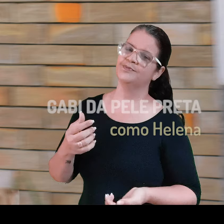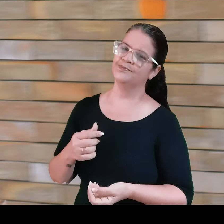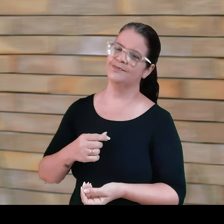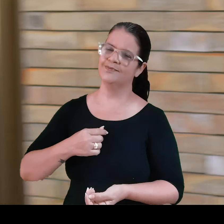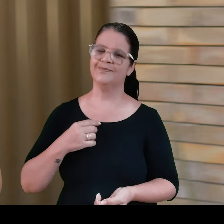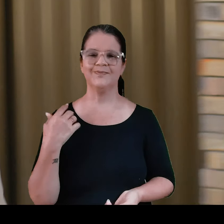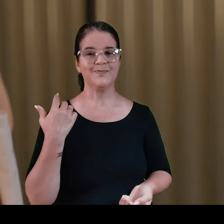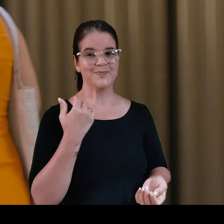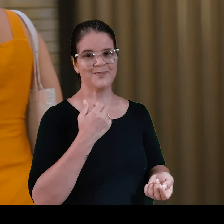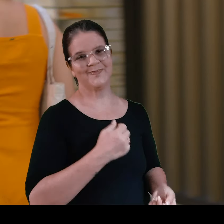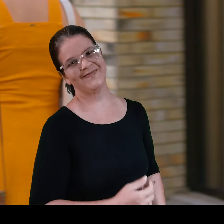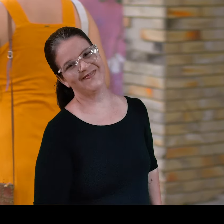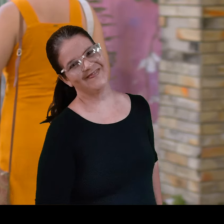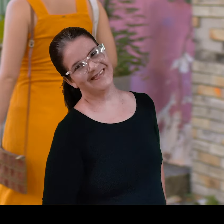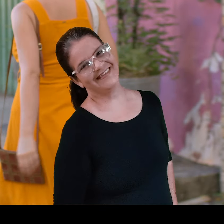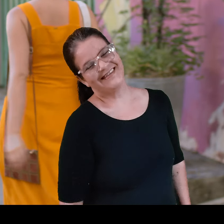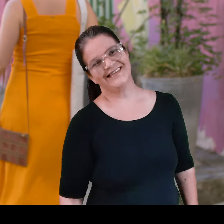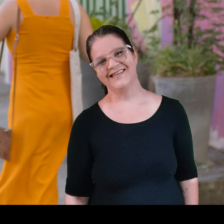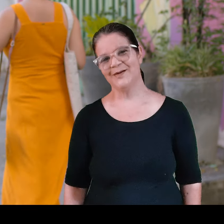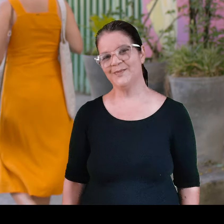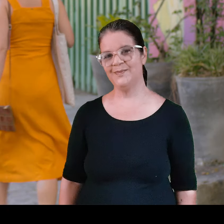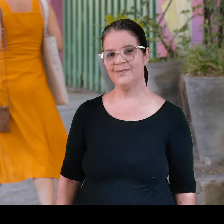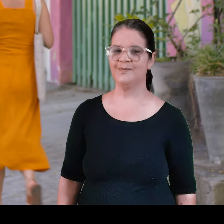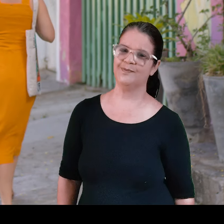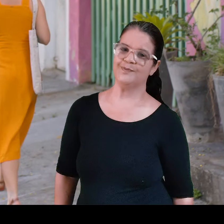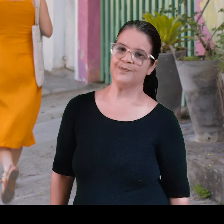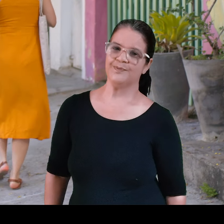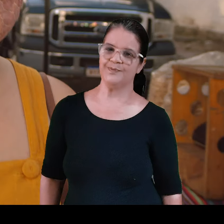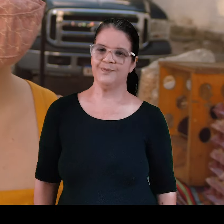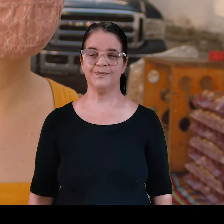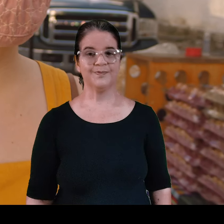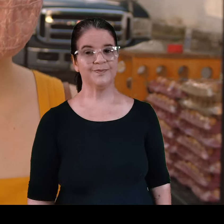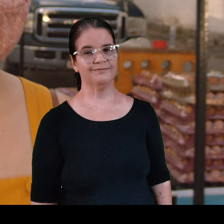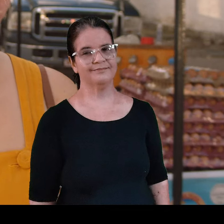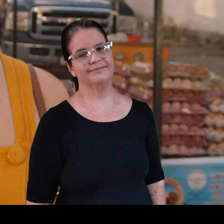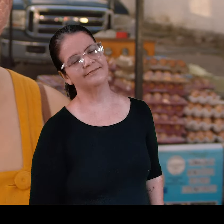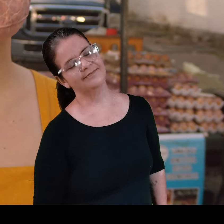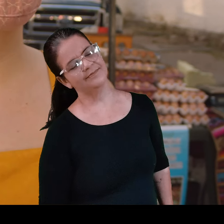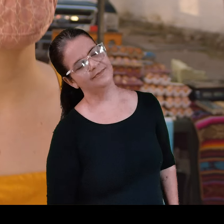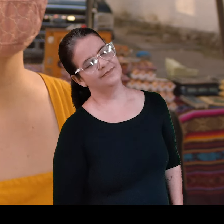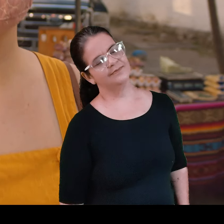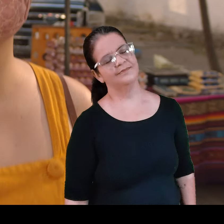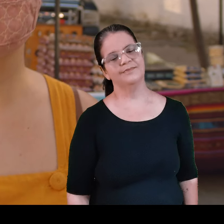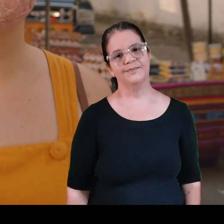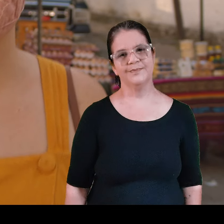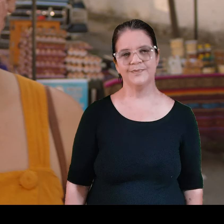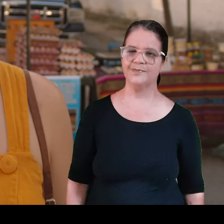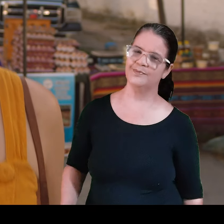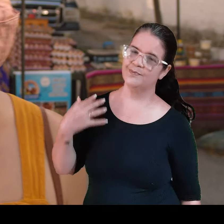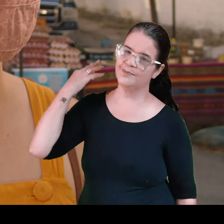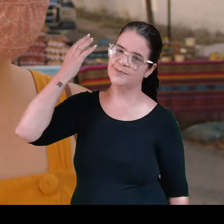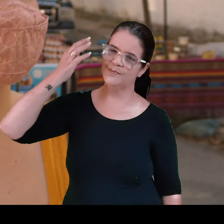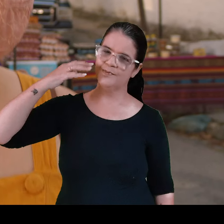sai. Gabi da pele preta como Helena. Tiago Gondim como João Vitor. A Alice tem cabelos escuros, estão amarrados em coque. Tem